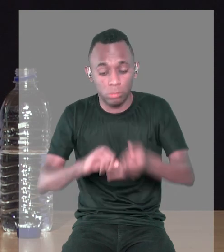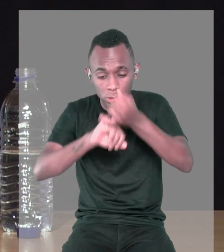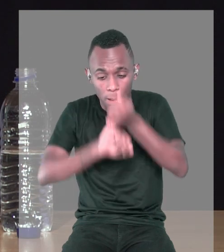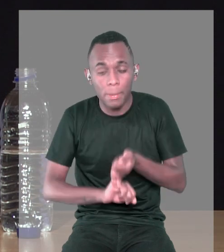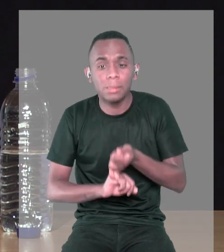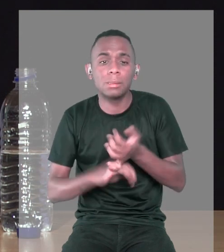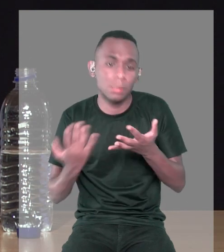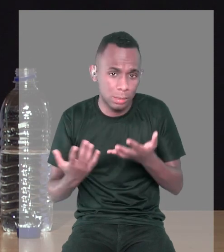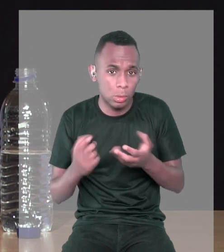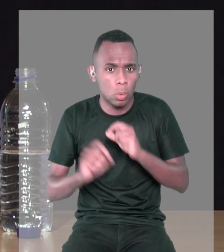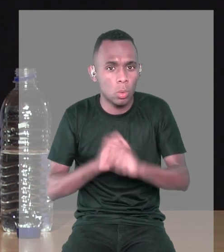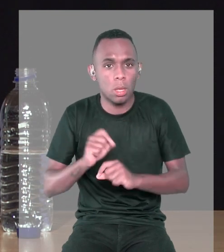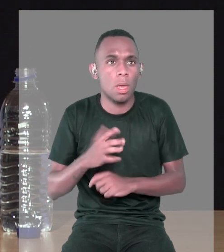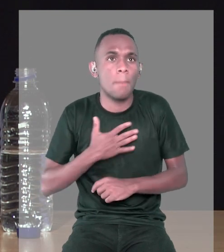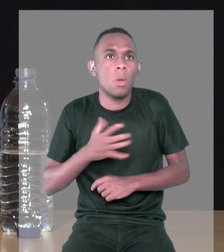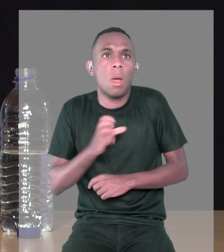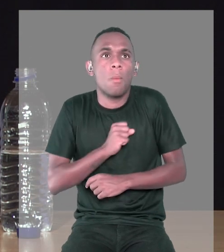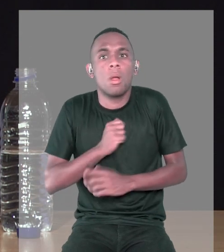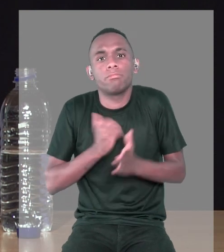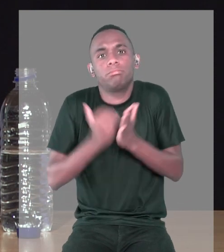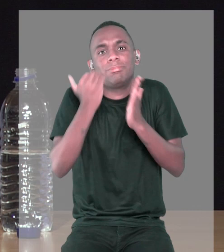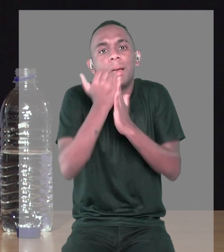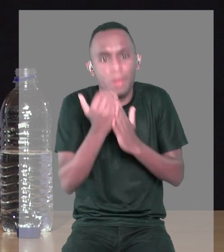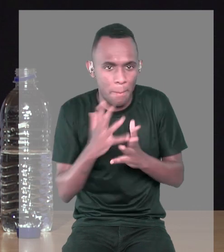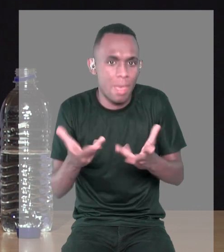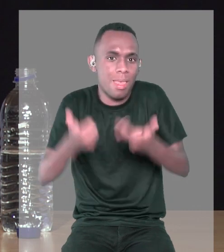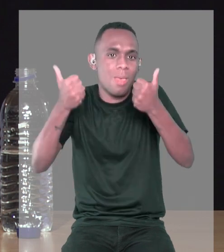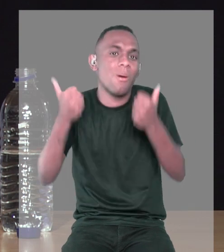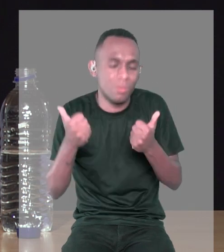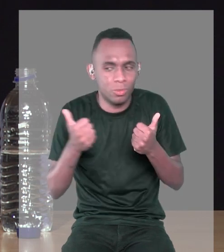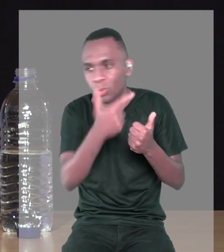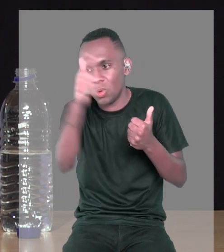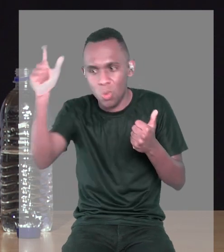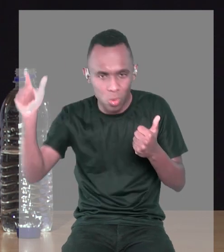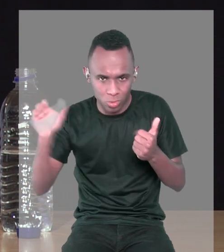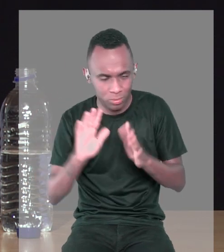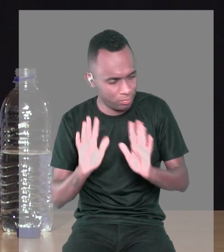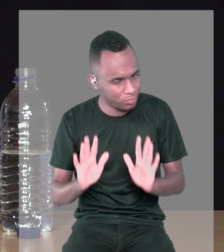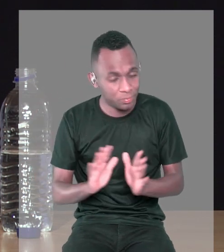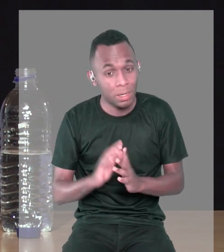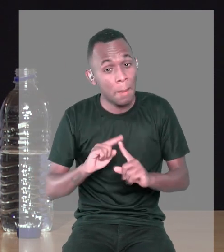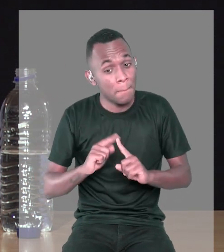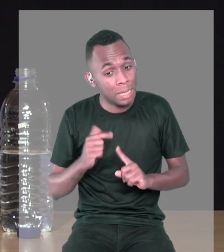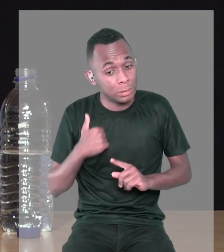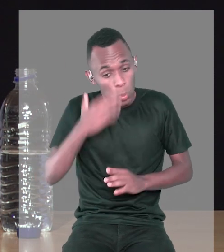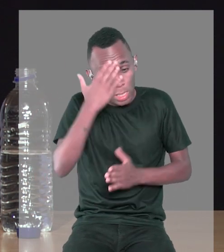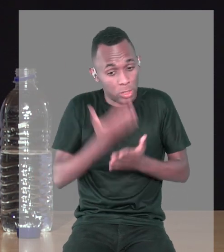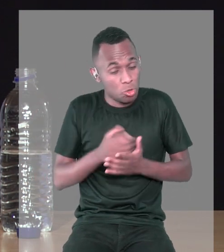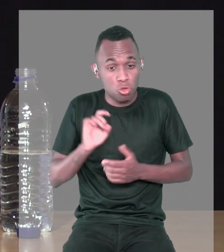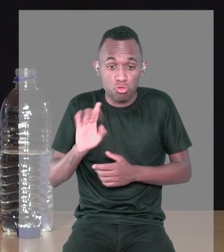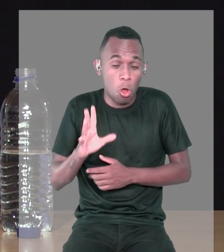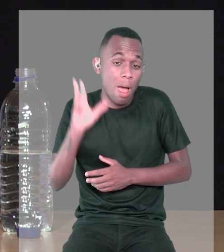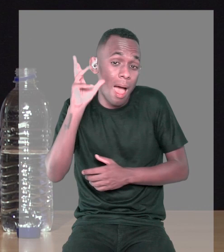amantes costumam ser acusados de acharem que o seu amor é maior ou melhor que os outros. Suspeito, porém,